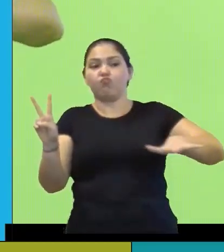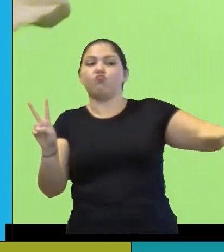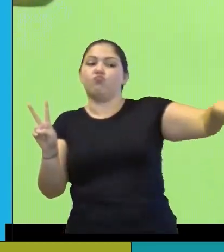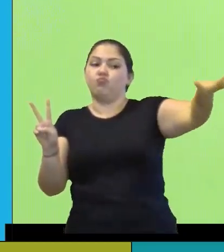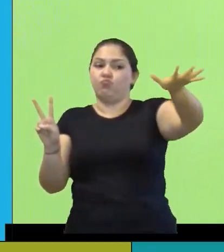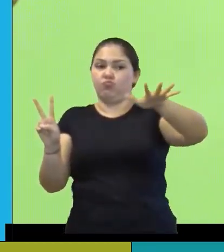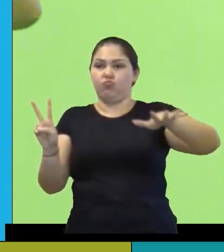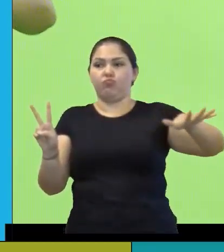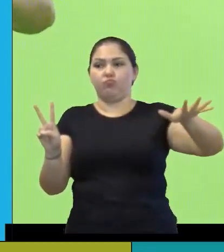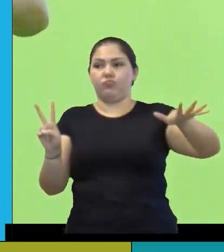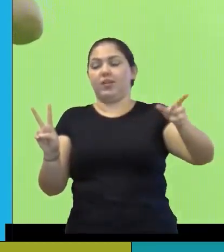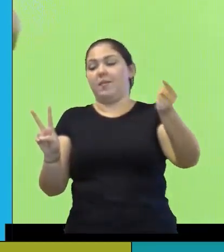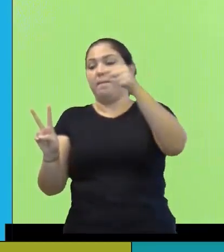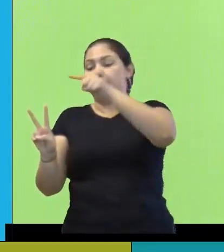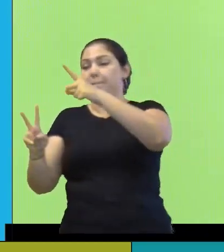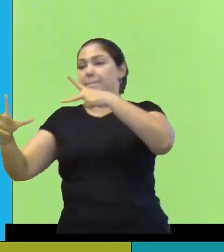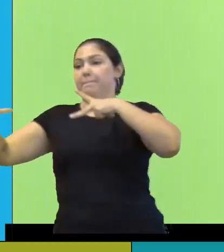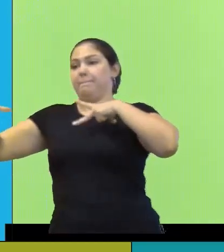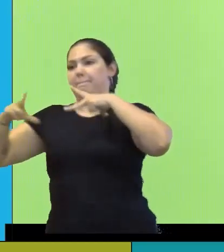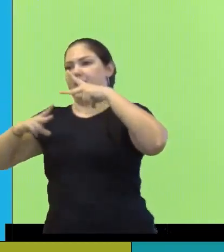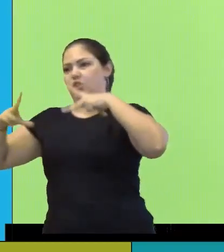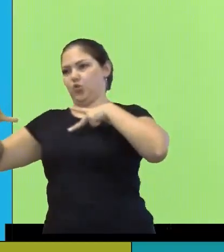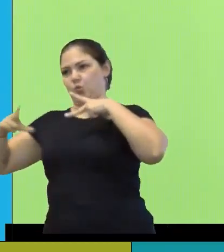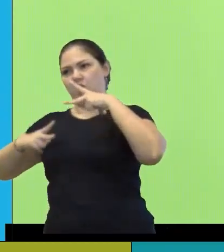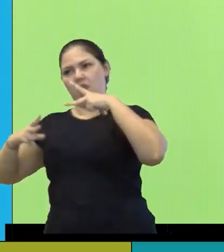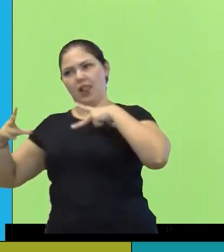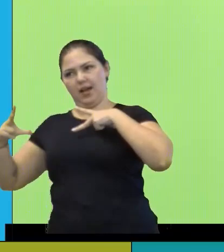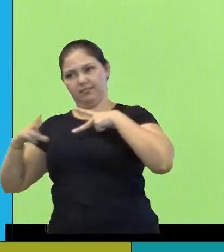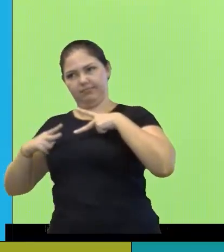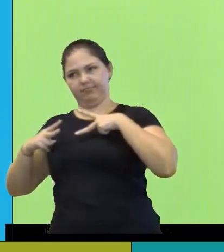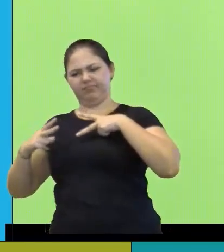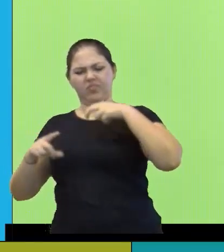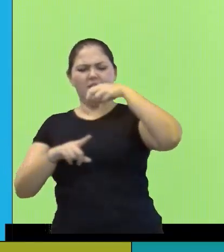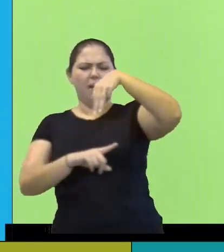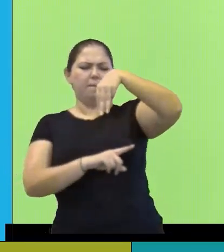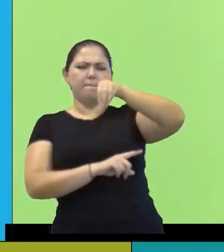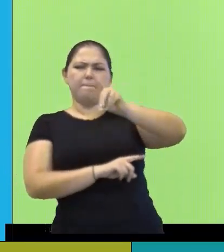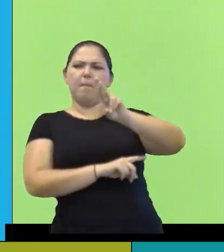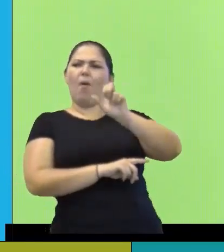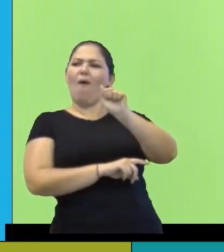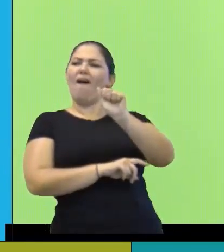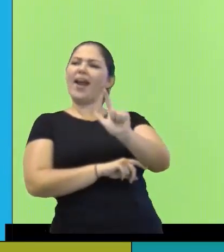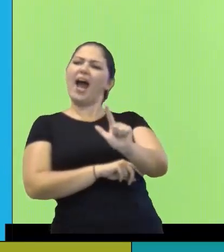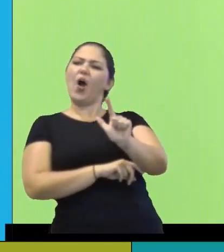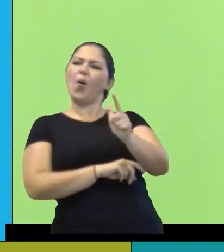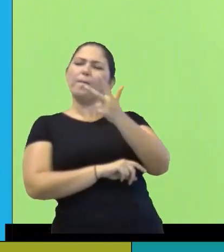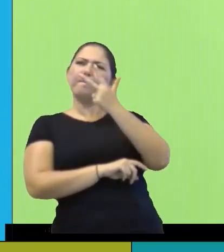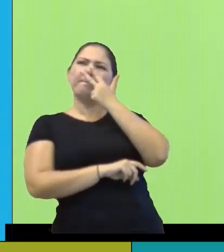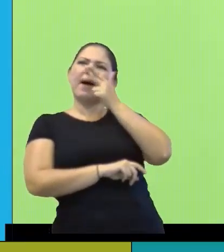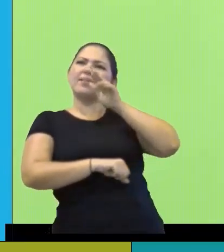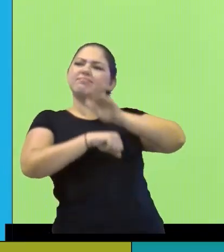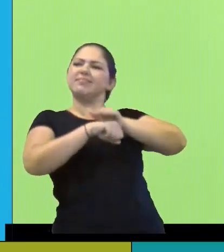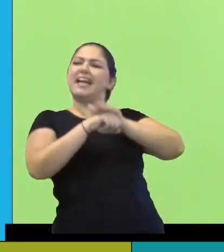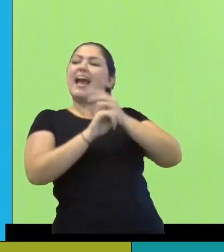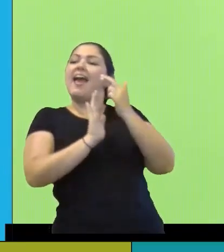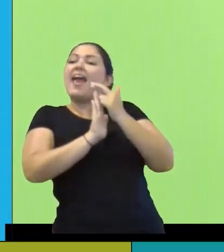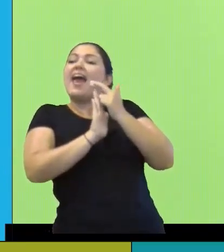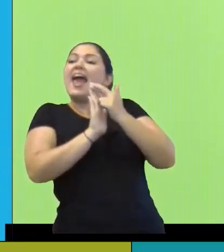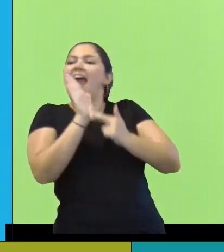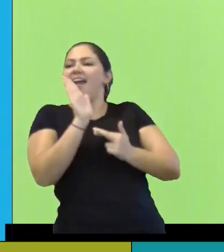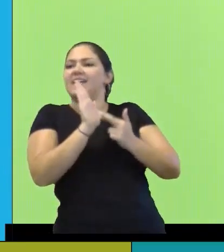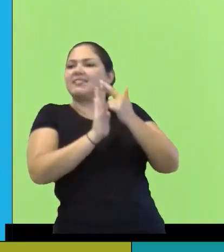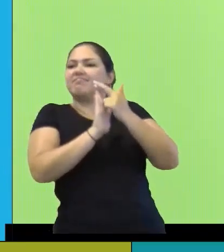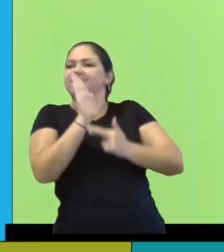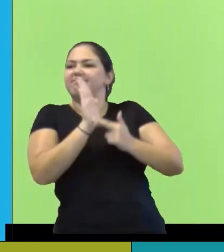nós encontramos uma inauguração muito importante feita por Maquiavel. Peço, por favor, que